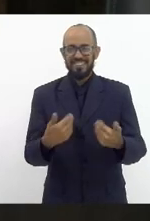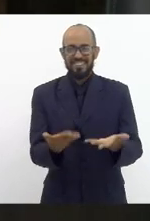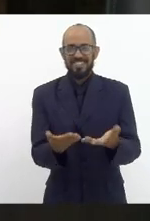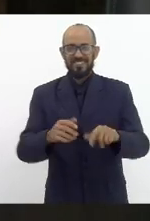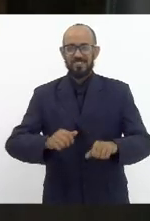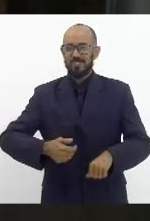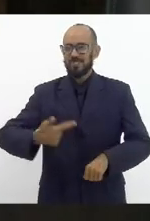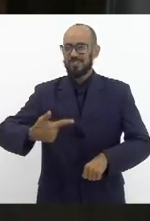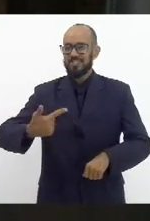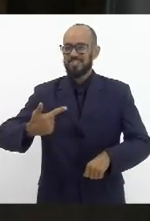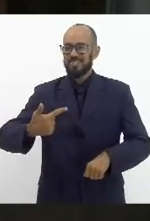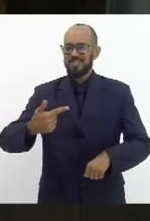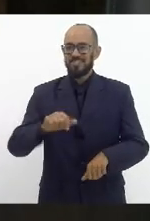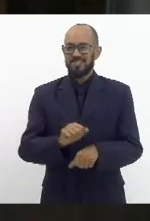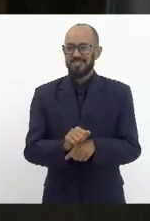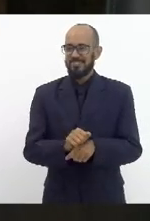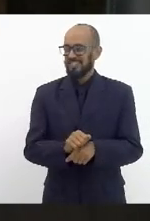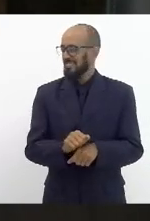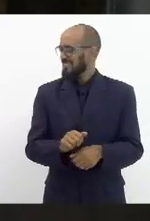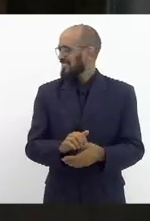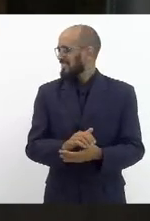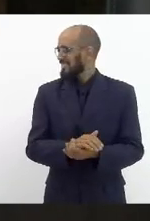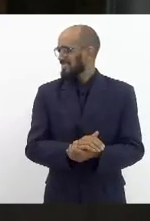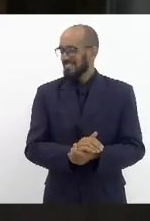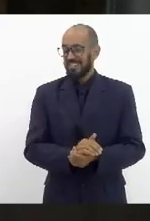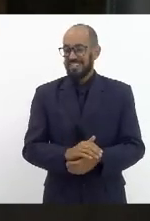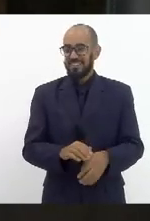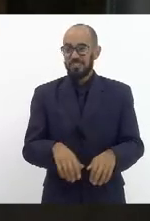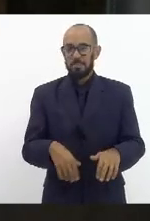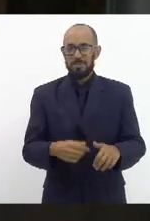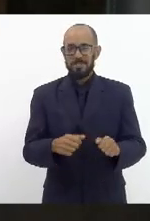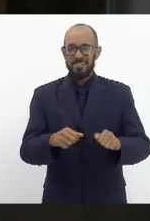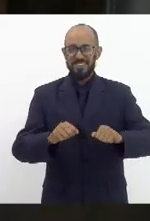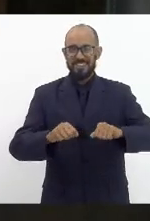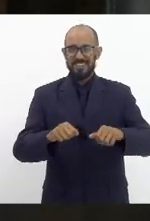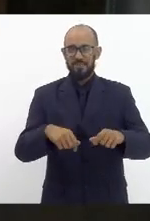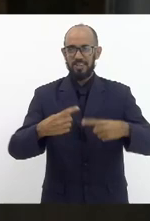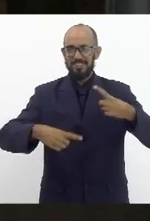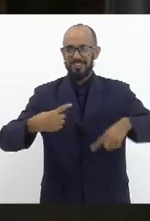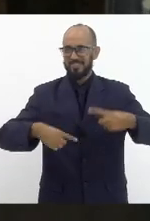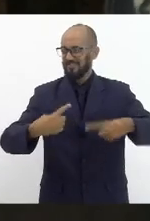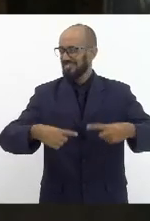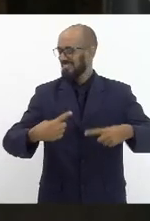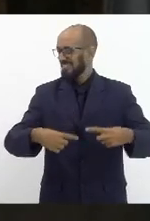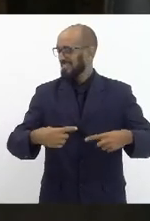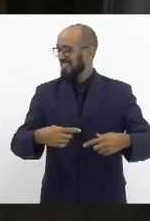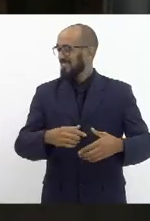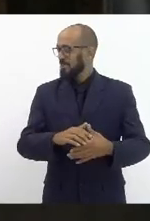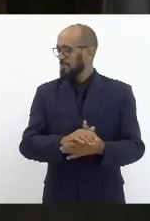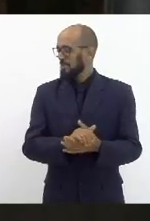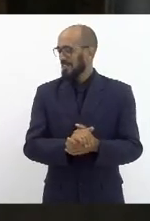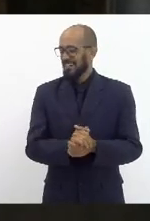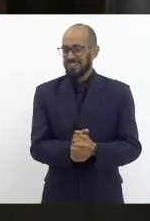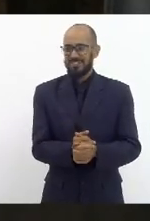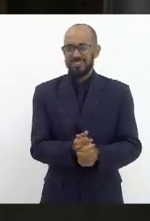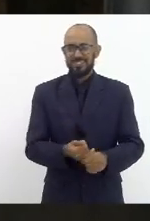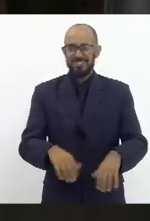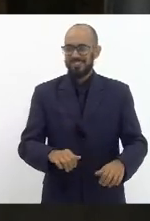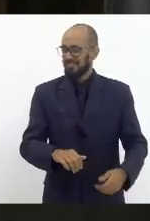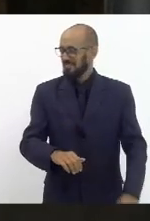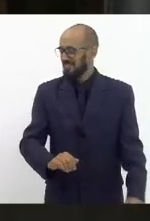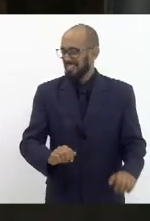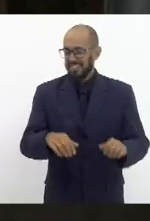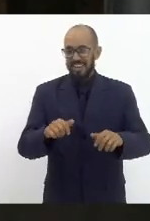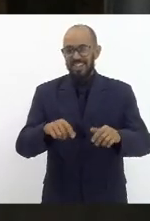a deputada Marta Rocha me lembra bem que, quando nós debatemos aqui a questão do auxílio alimentação e do transporte, é, de